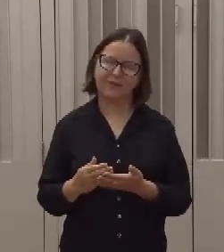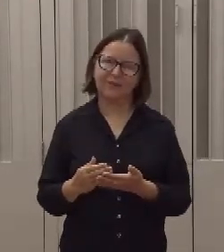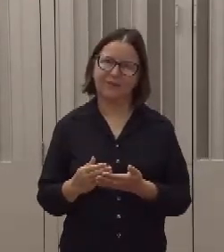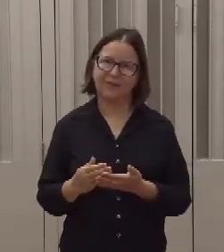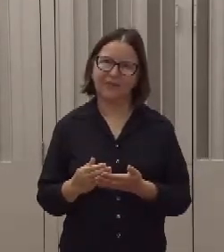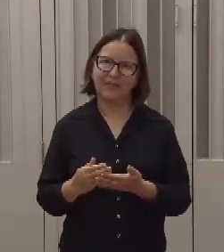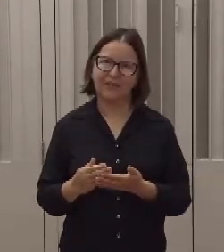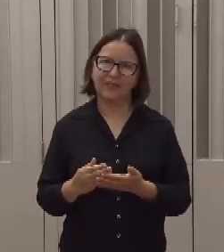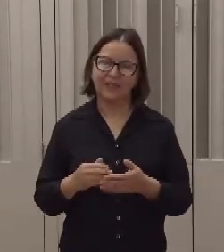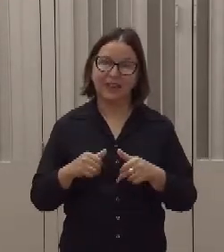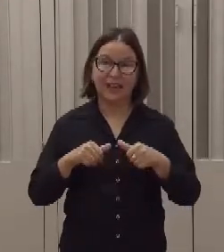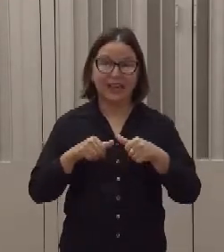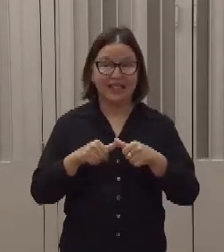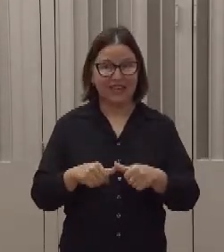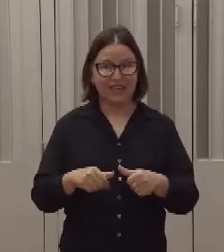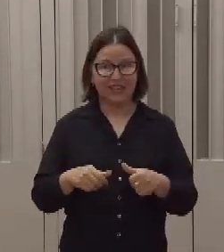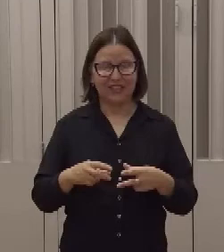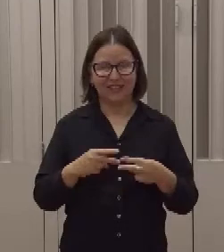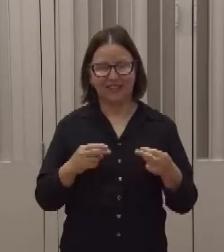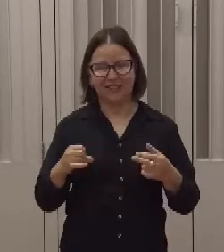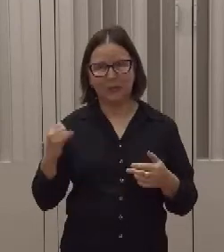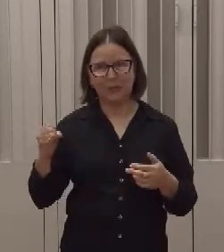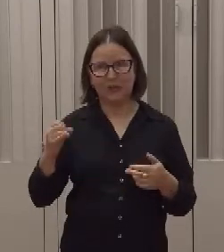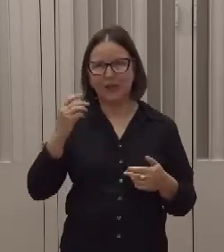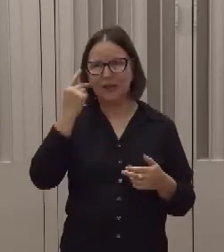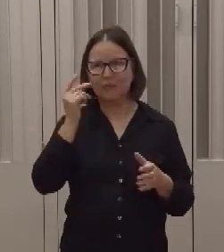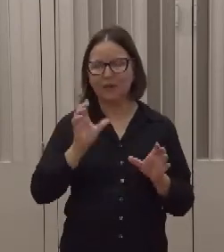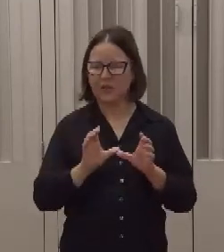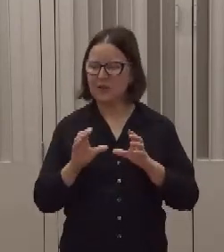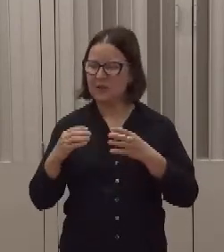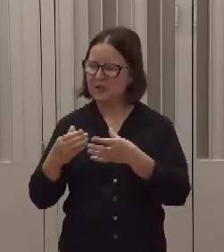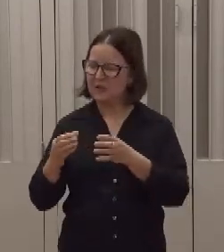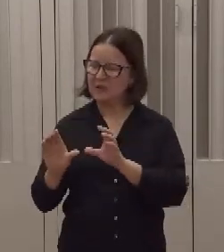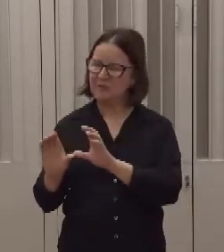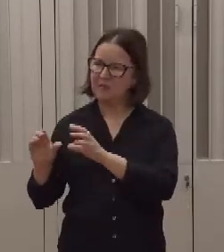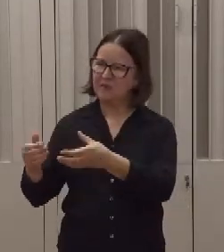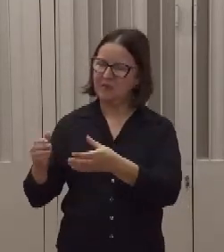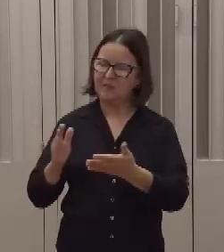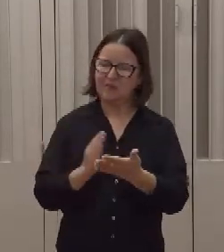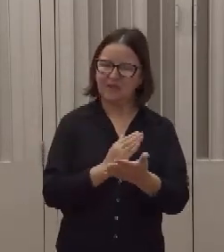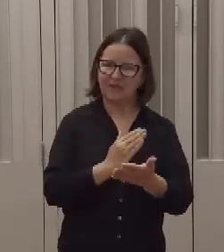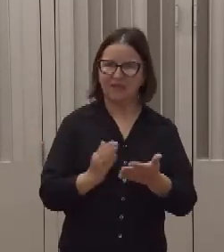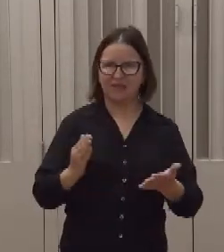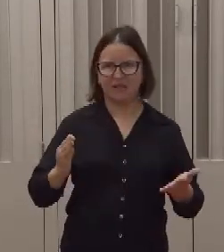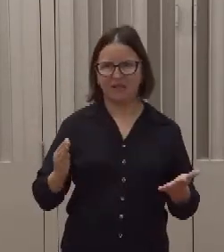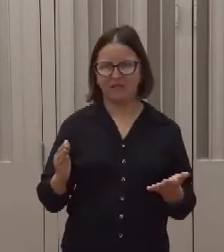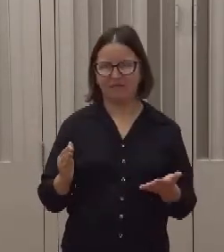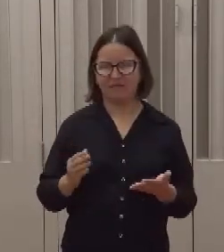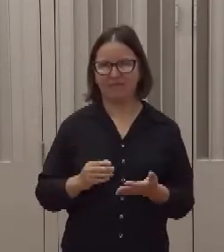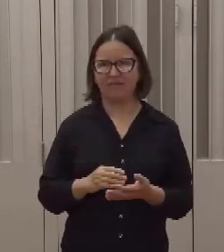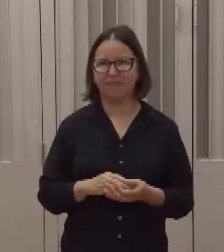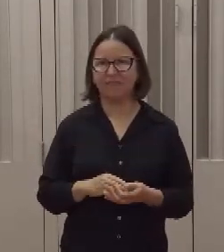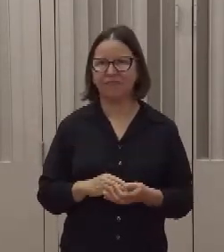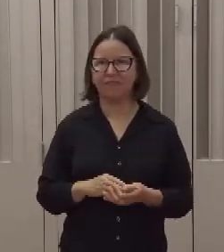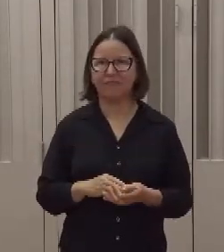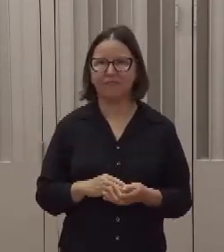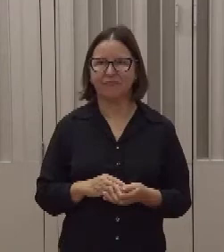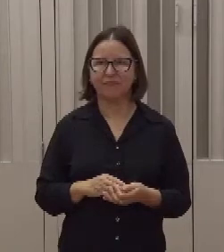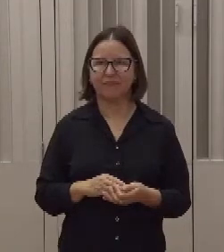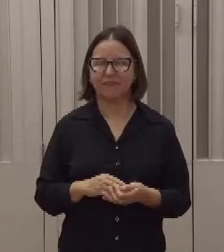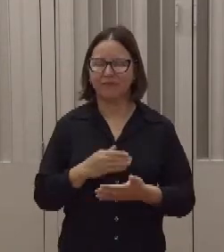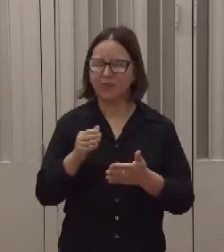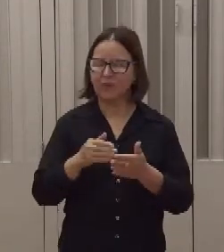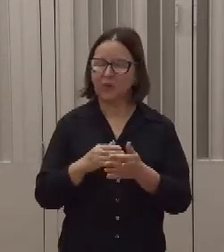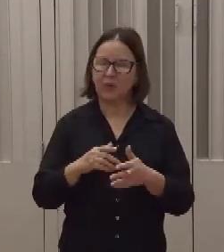reconhecida e que gerava exaltação ao Pai pelo Filho, nós terceirizamos tudo, todos os nossos